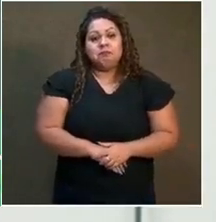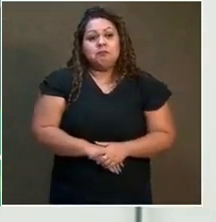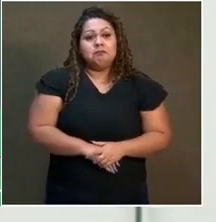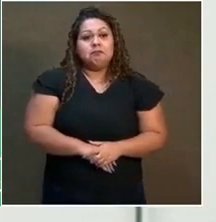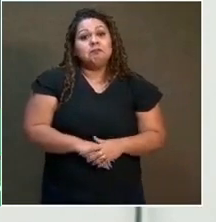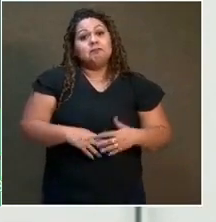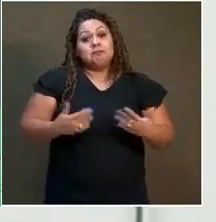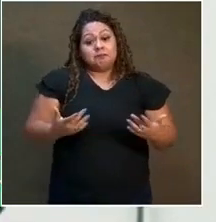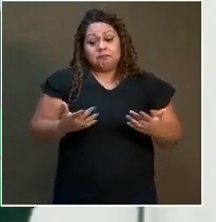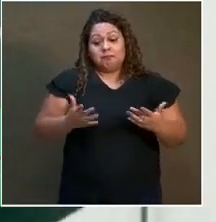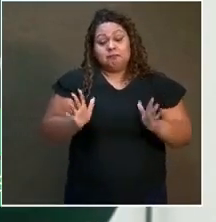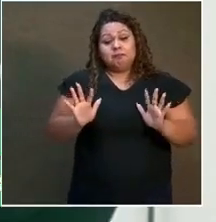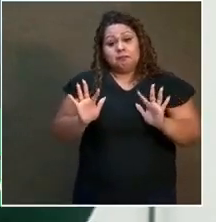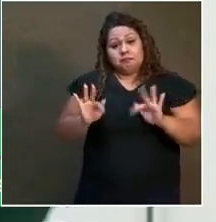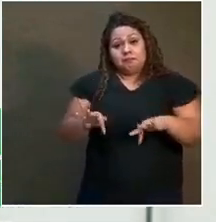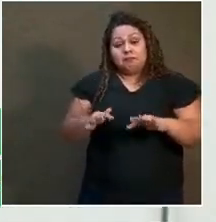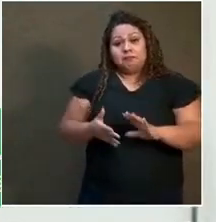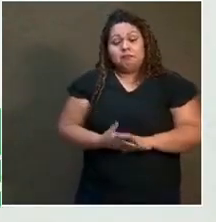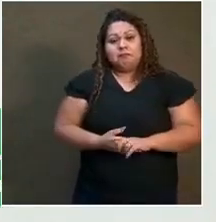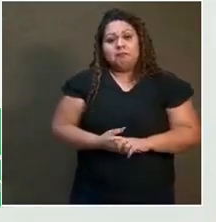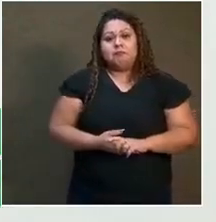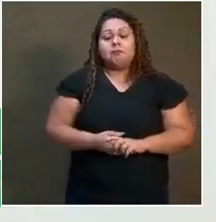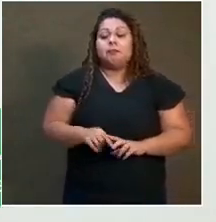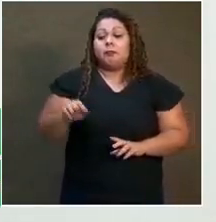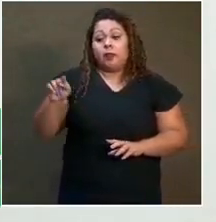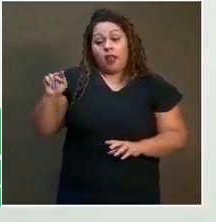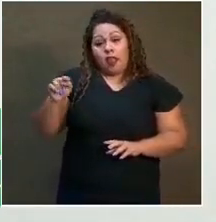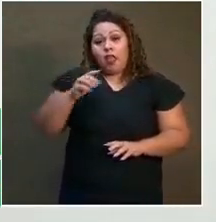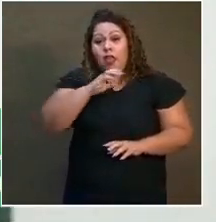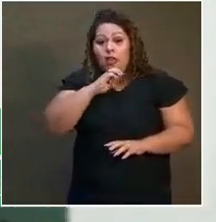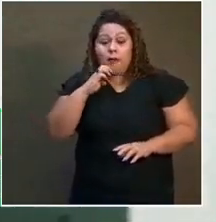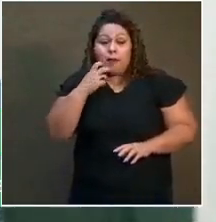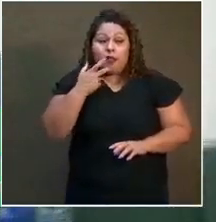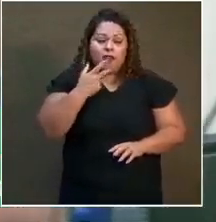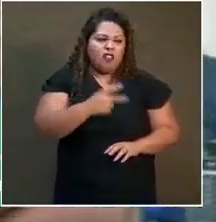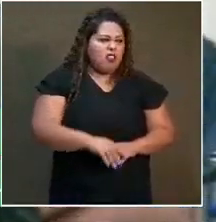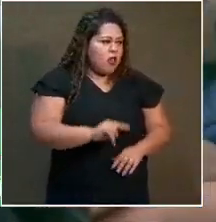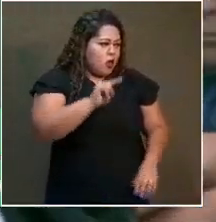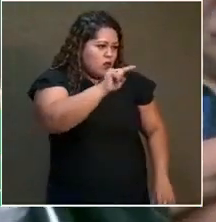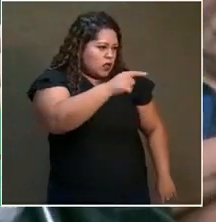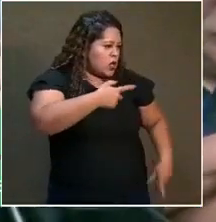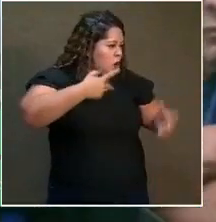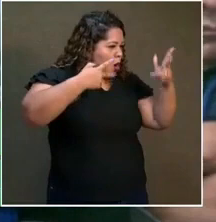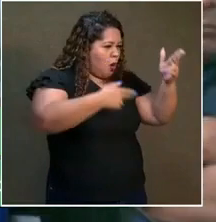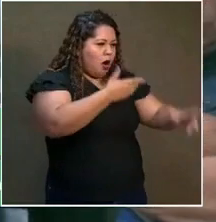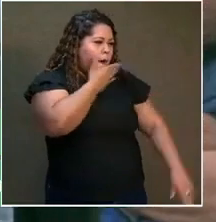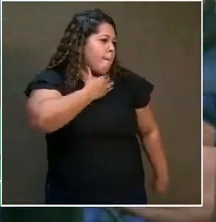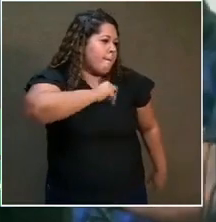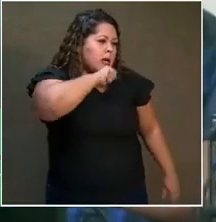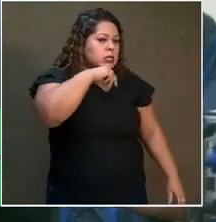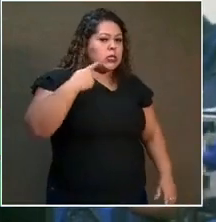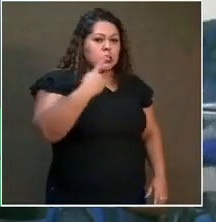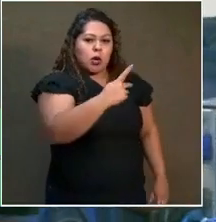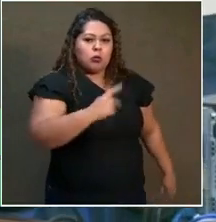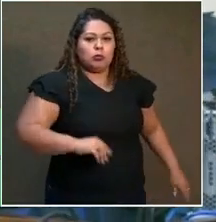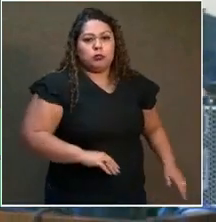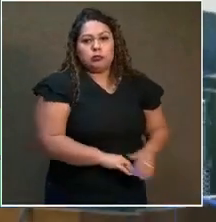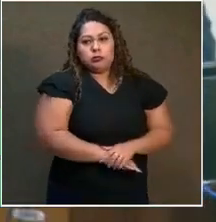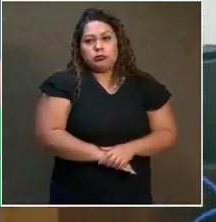E ao final, ela falou, você vai acabar igual ao seu pai.